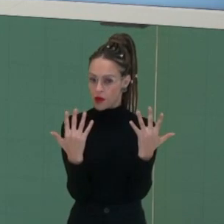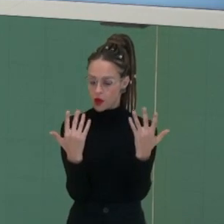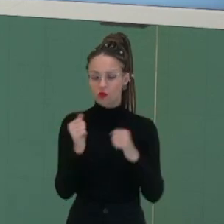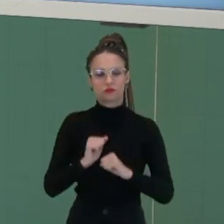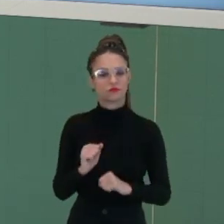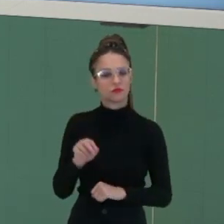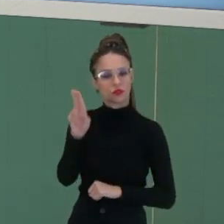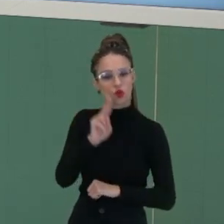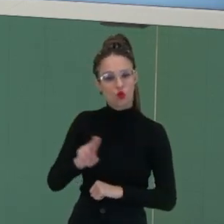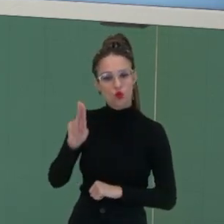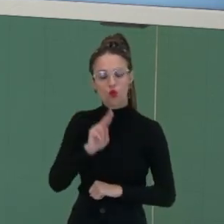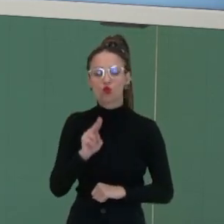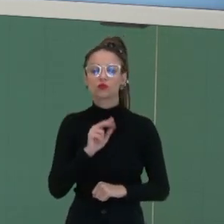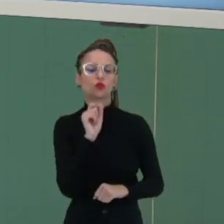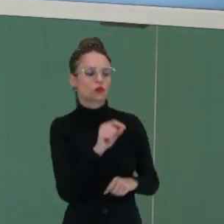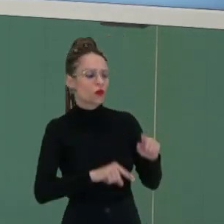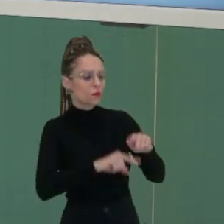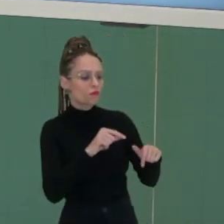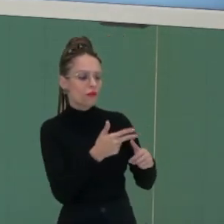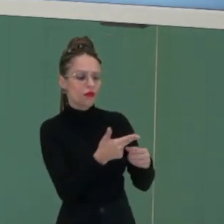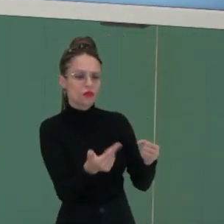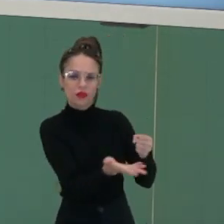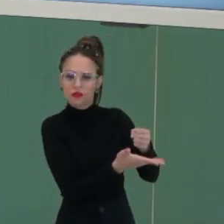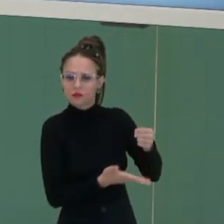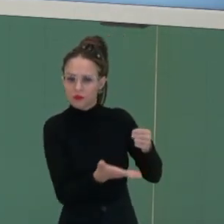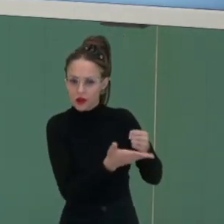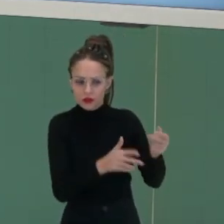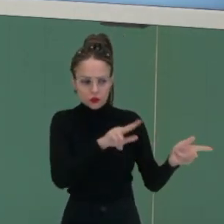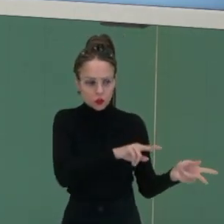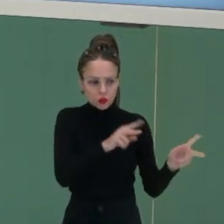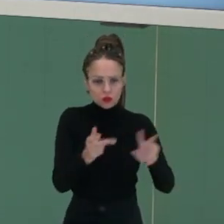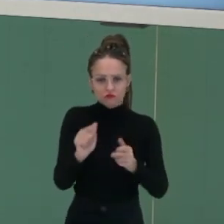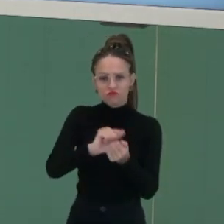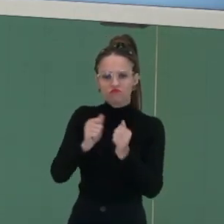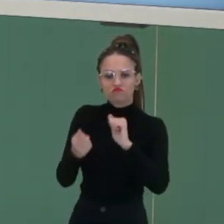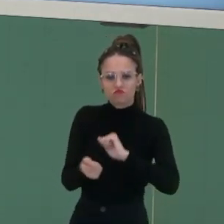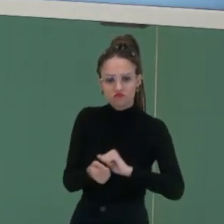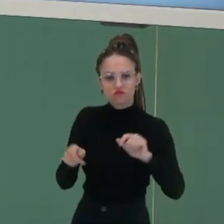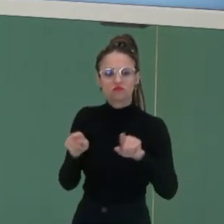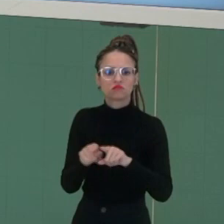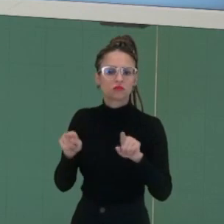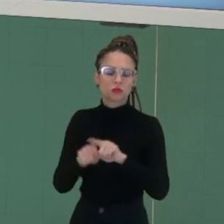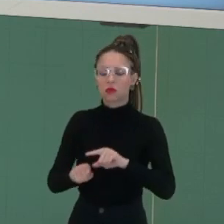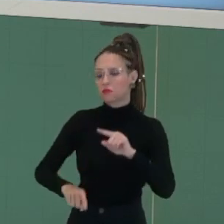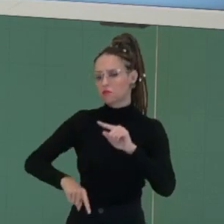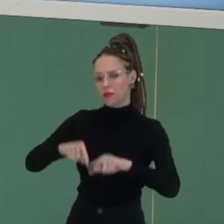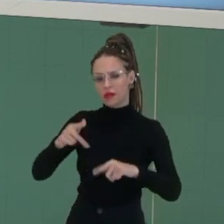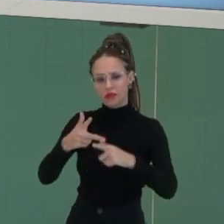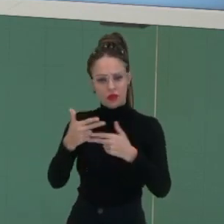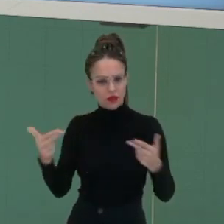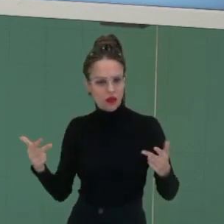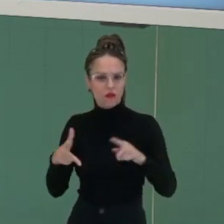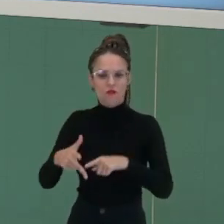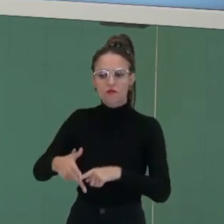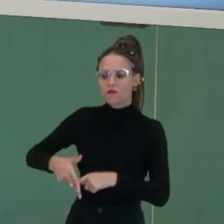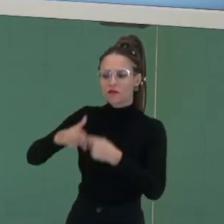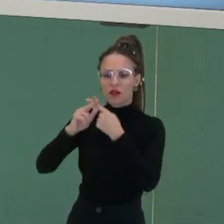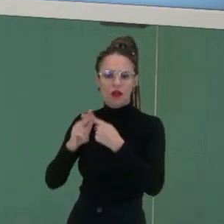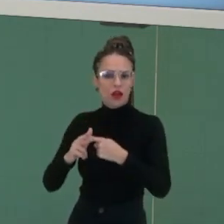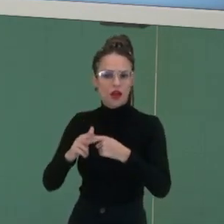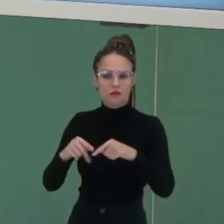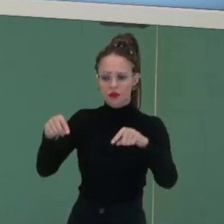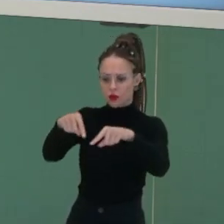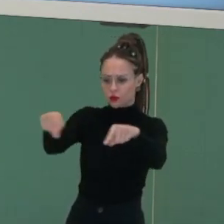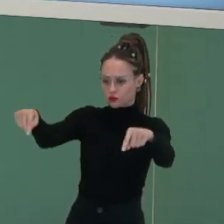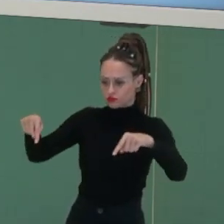usa matéria-prima, a instalação, de repente, de alguma ferramenta, né? A própria instalação